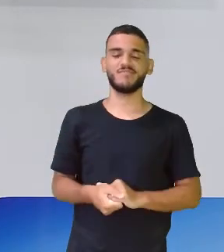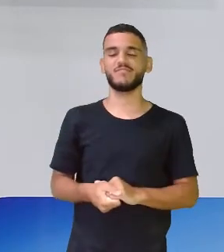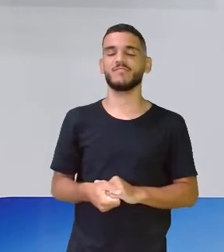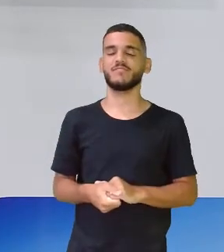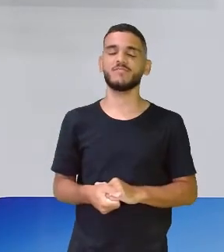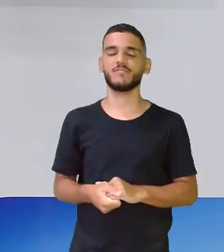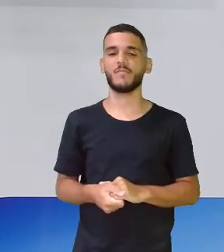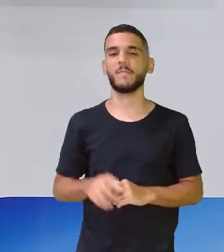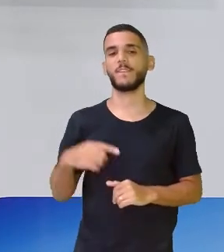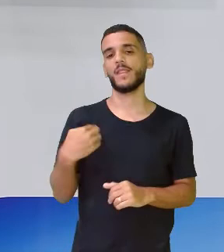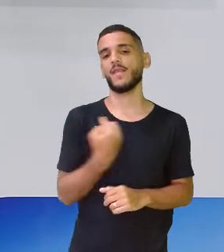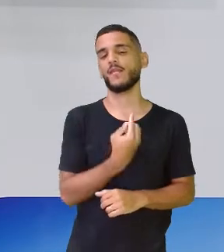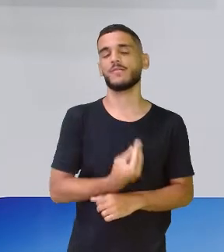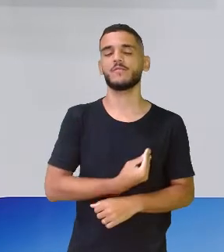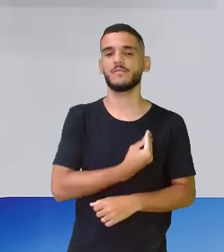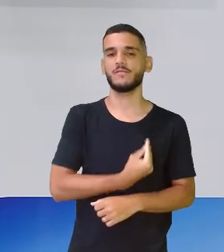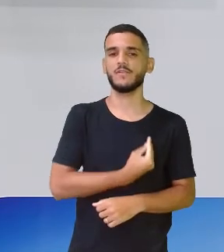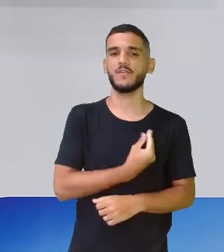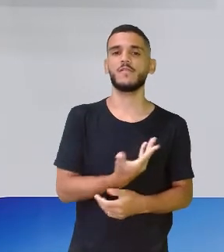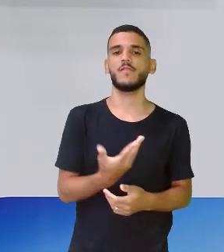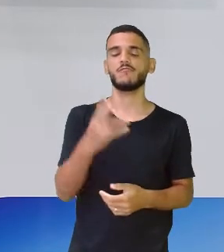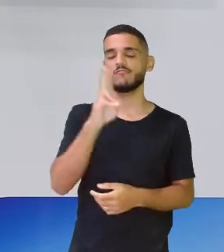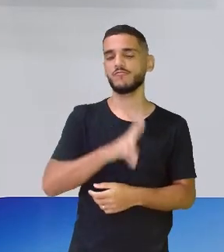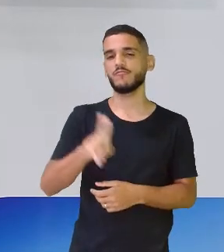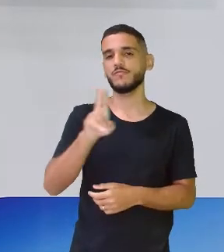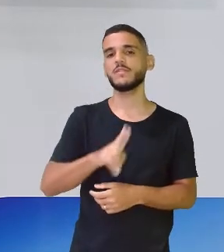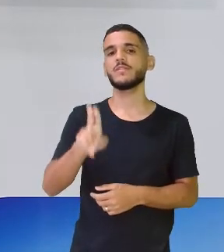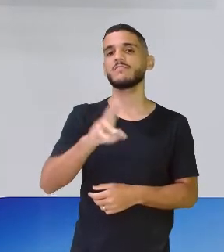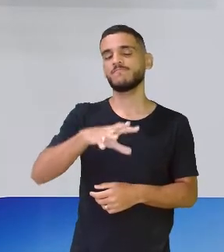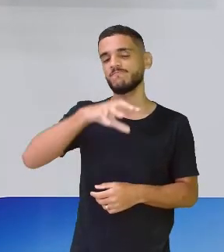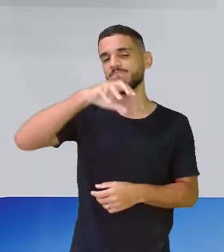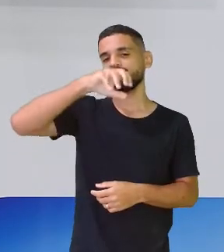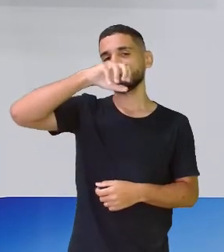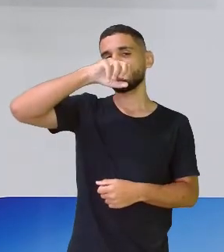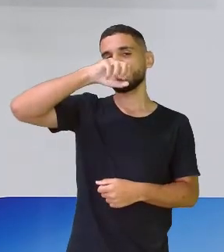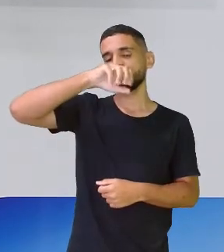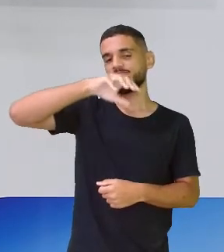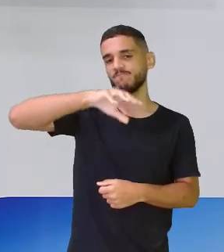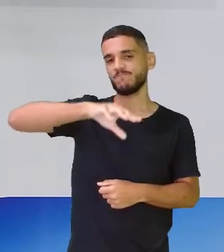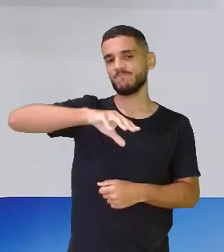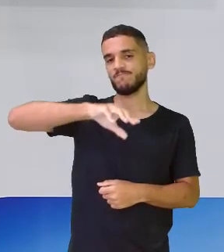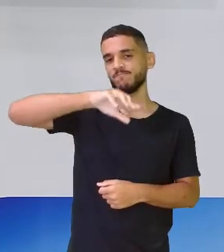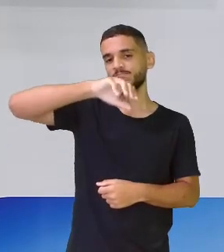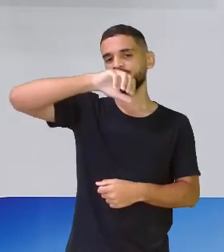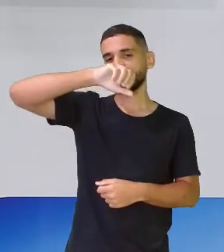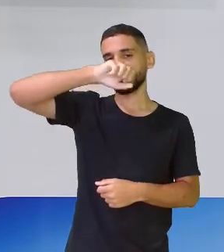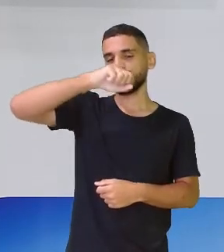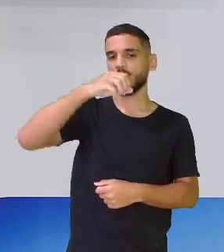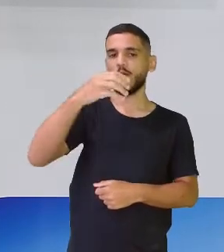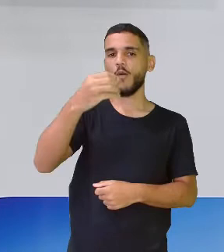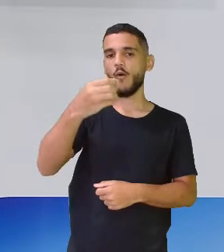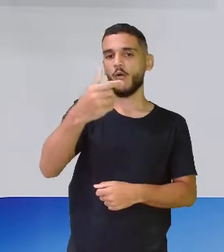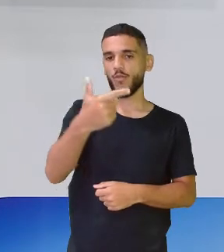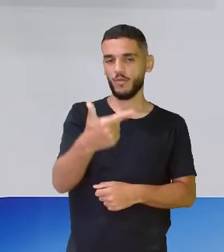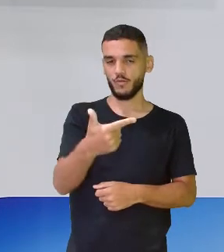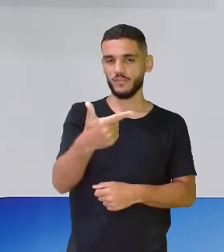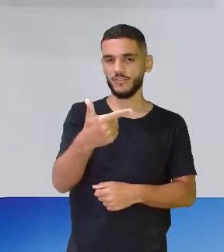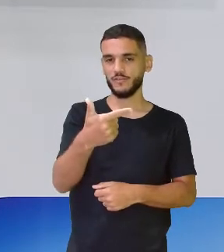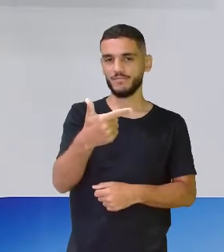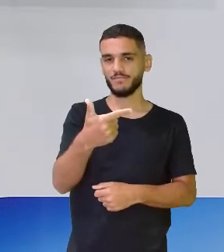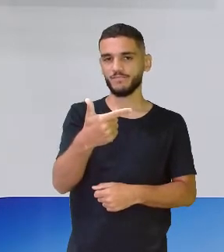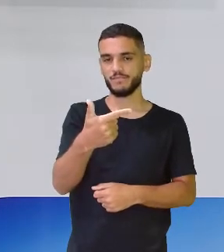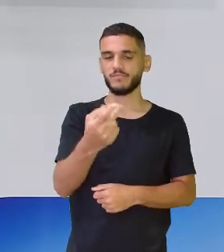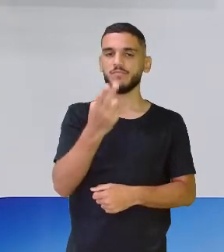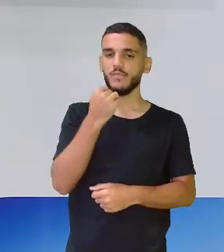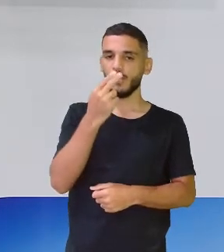a gente está vivo, a gente está usando a respiração. A gente está pegando do meio ambiente o oxigênio, ele nutre